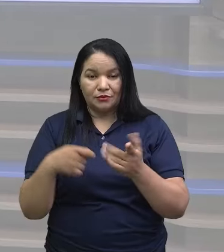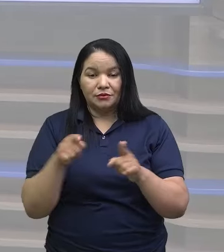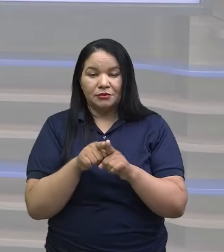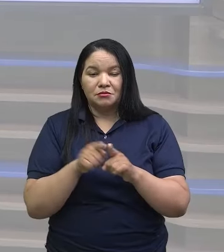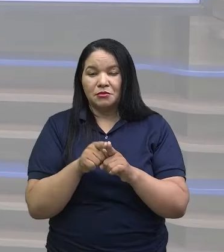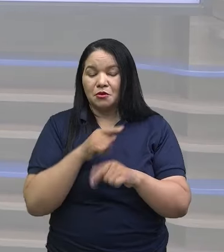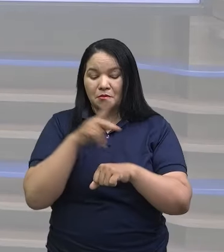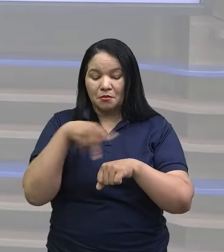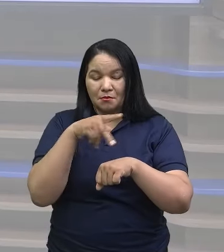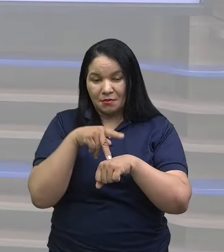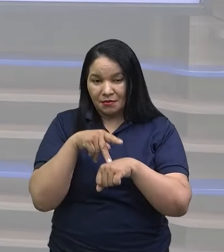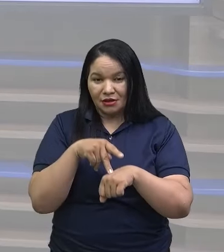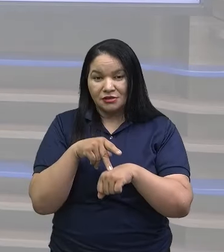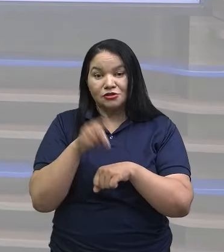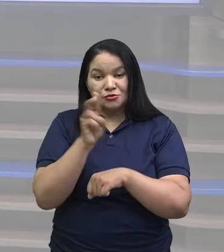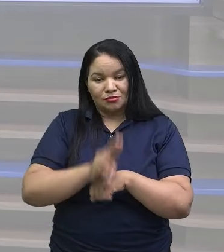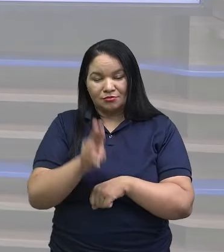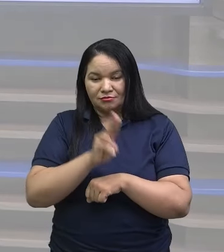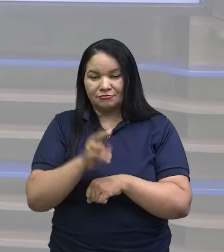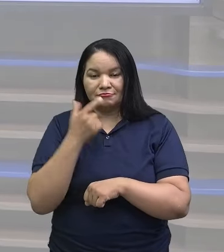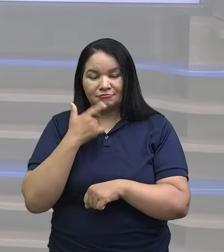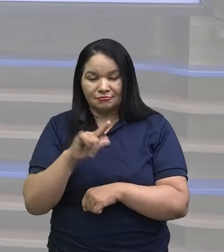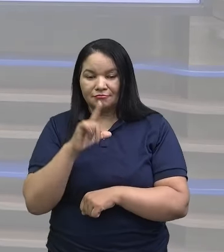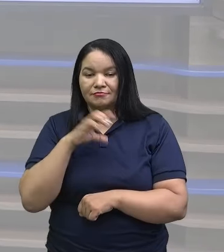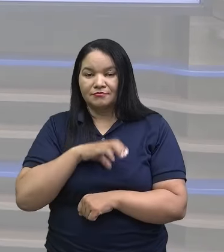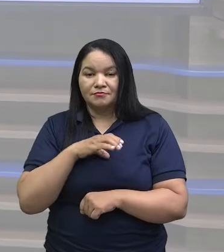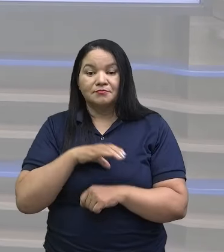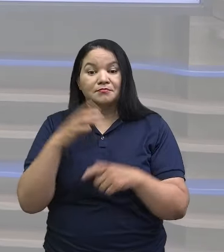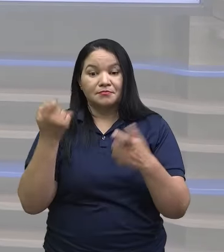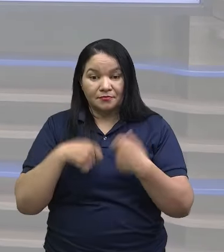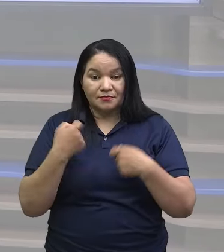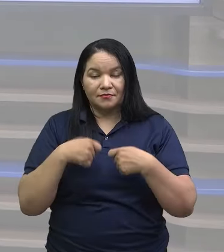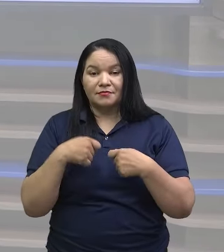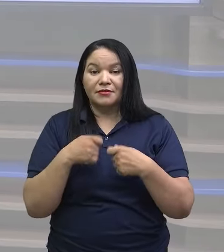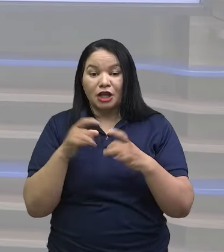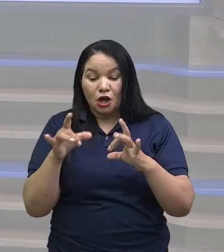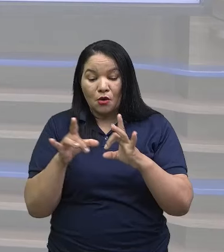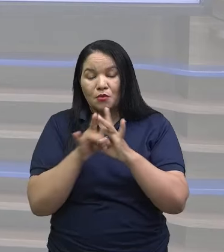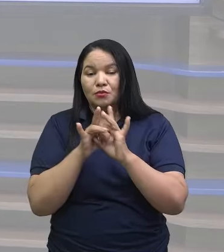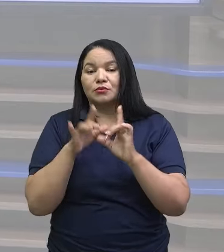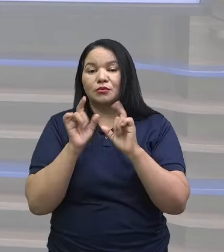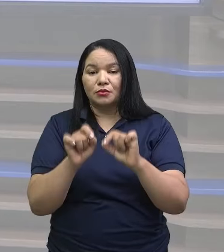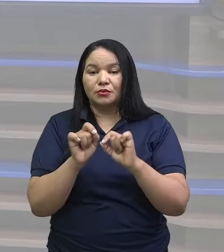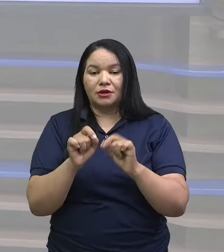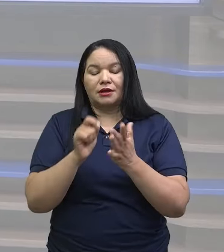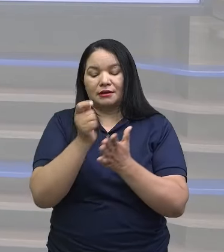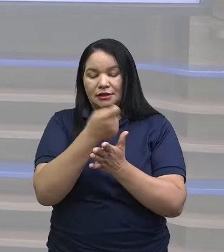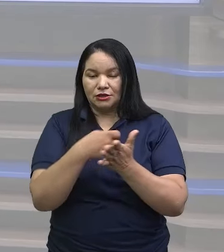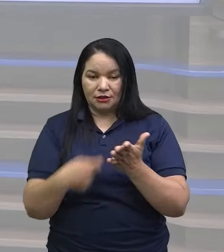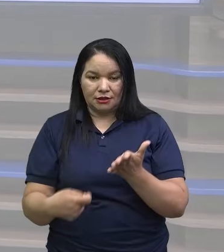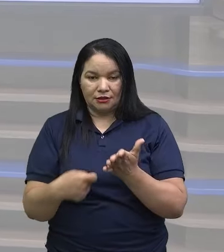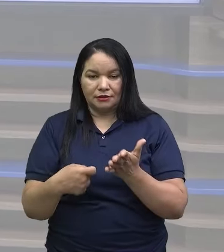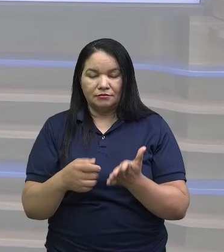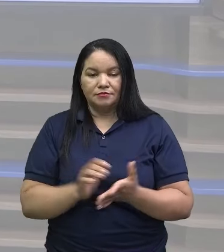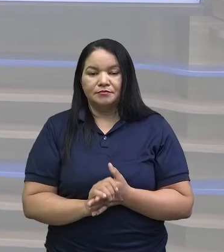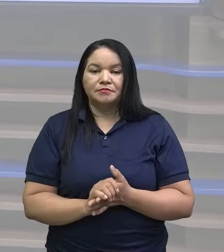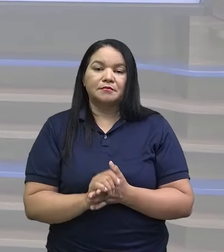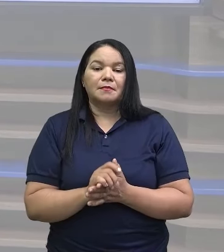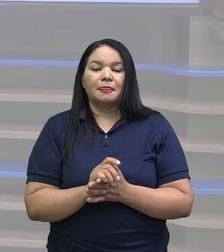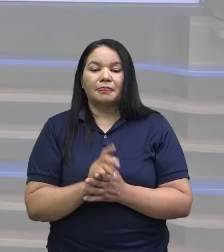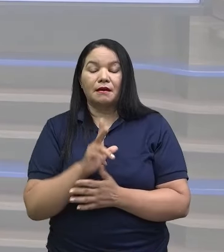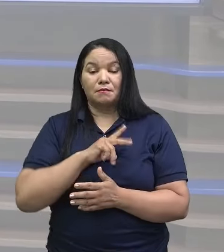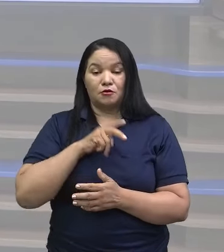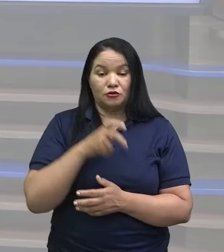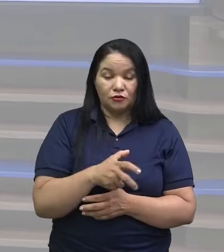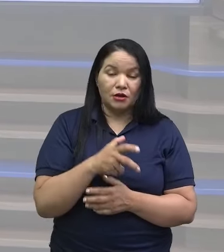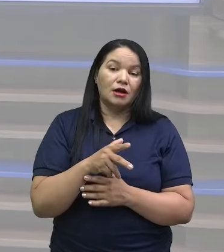os países falantes de português precisavam unificar a escrita. Portugal fazia de uma